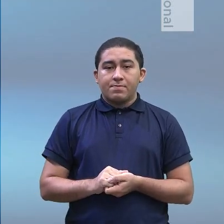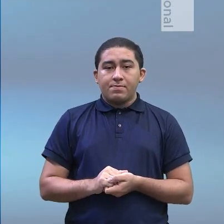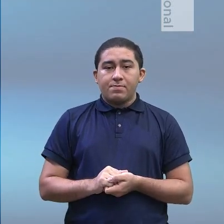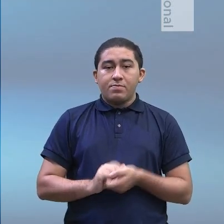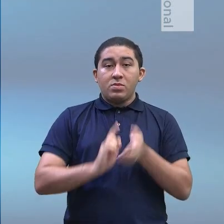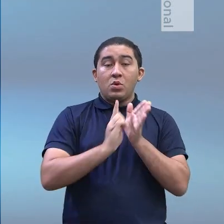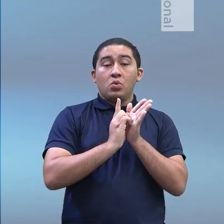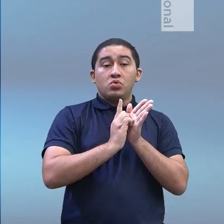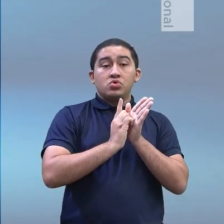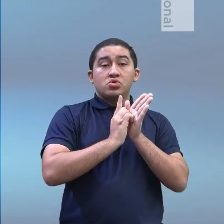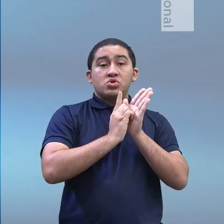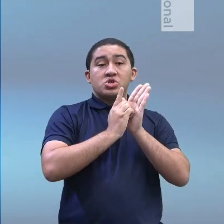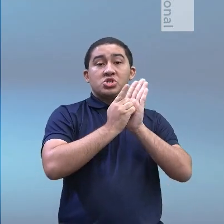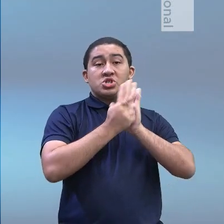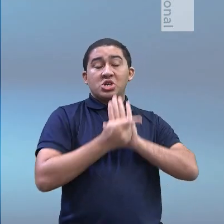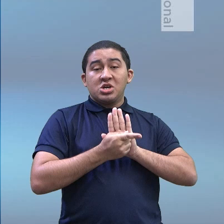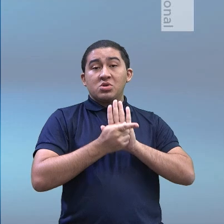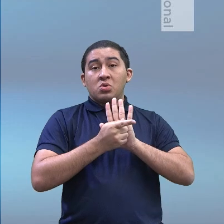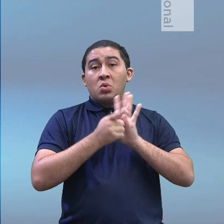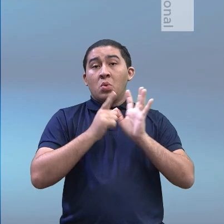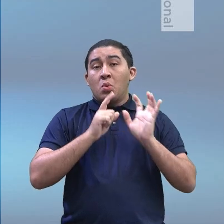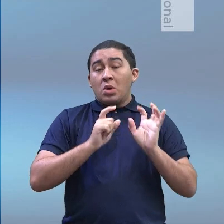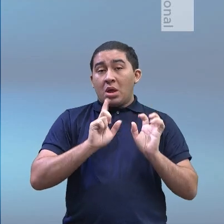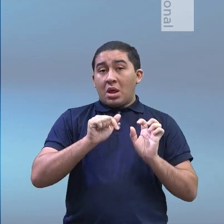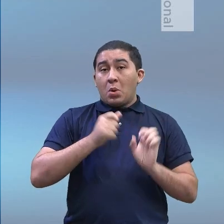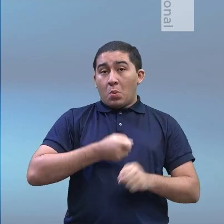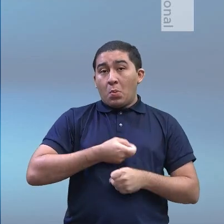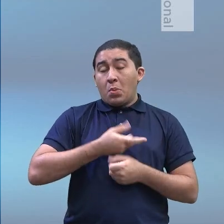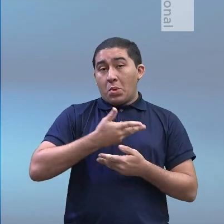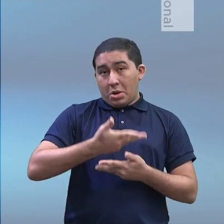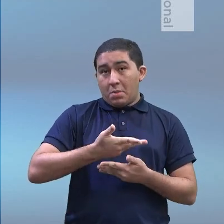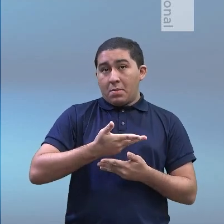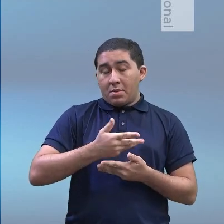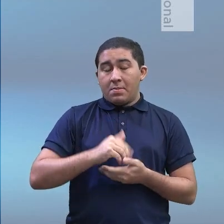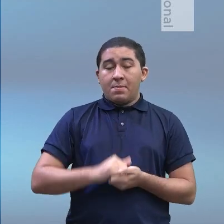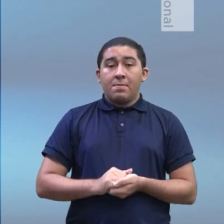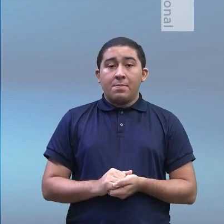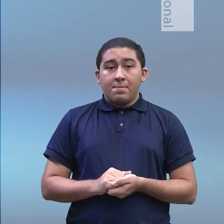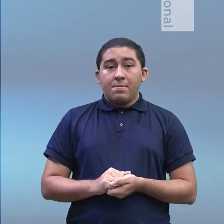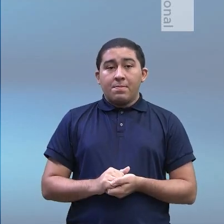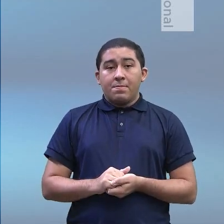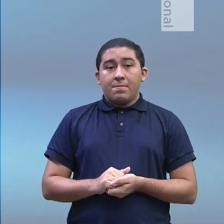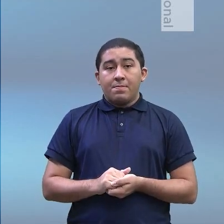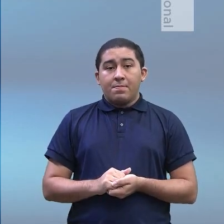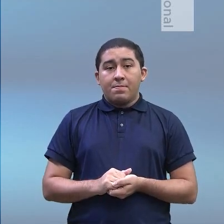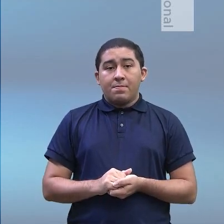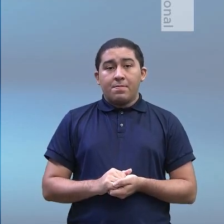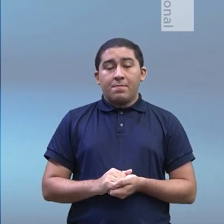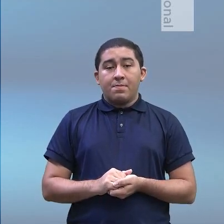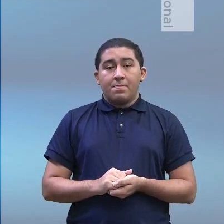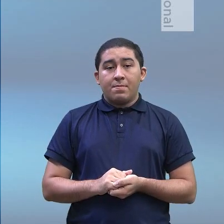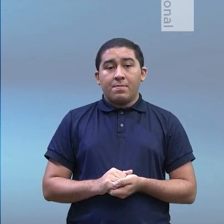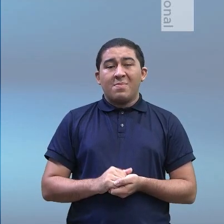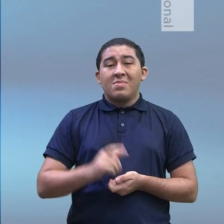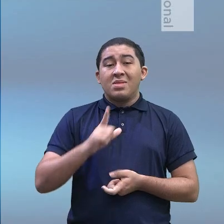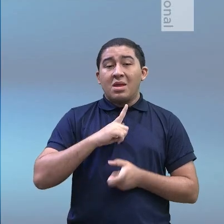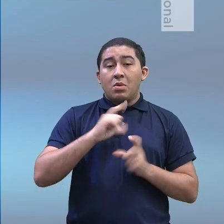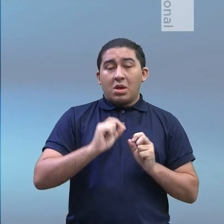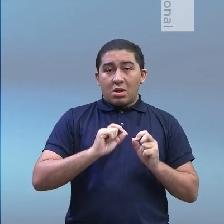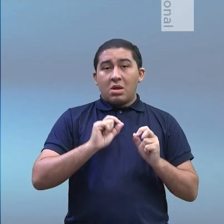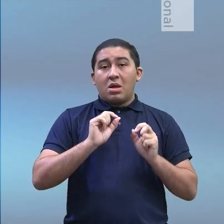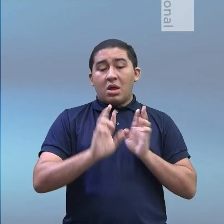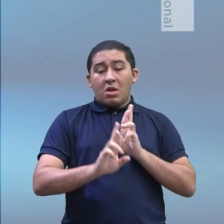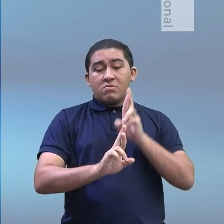nós tratamos aí com vocês é o quê? É o poema, né, que é um poema narrativo, e ele traz uma forte carga lírica e